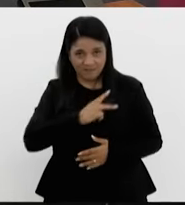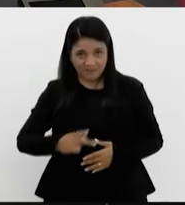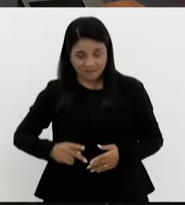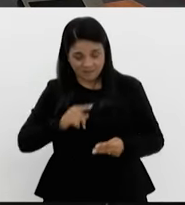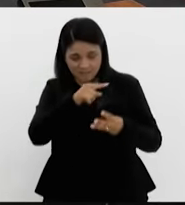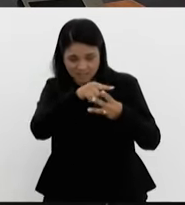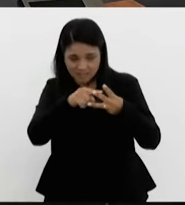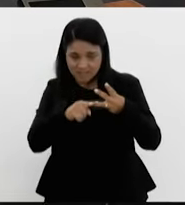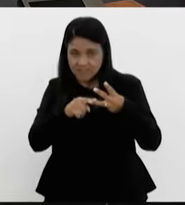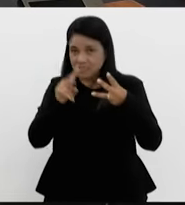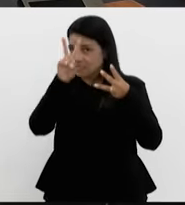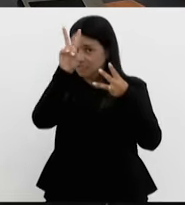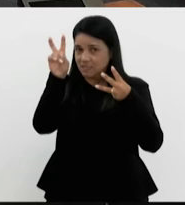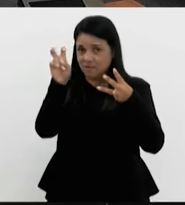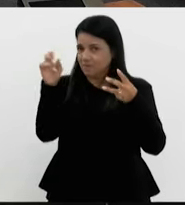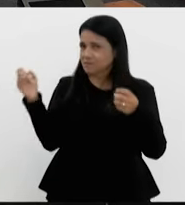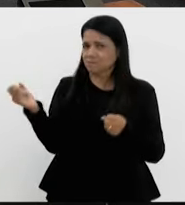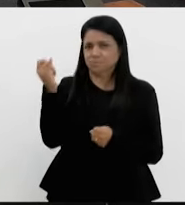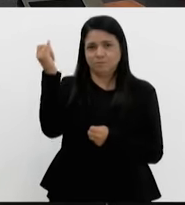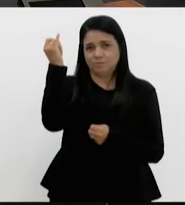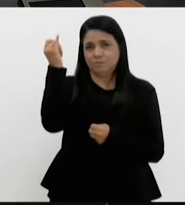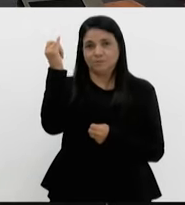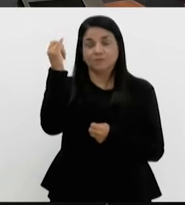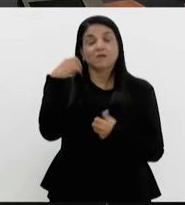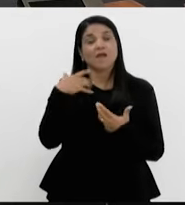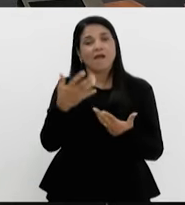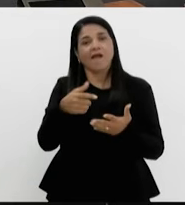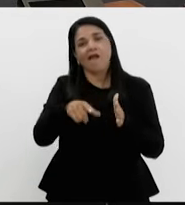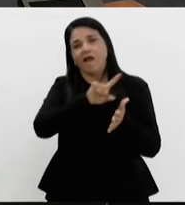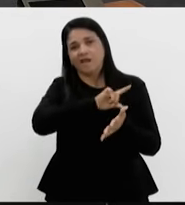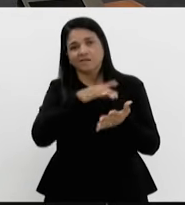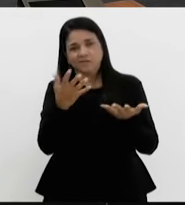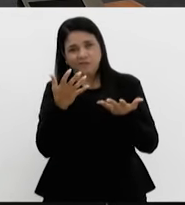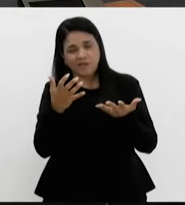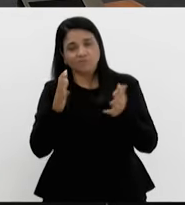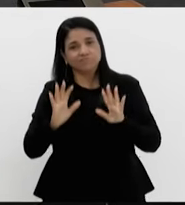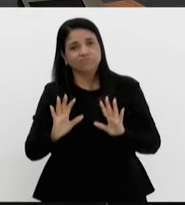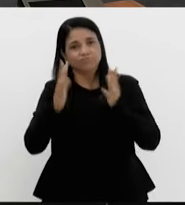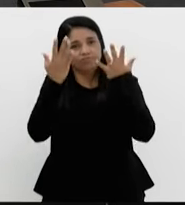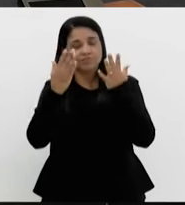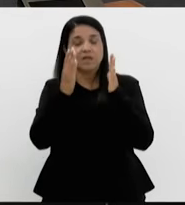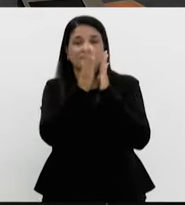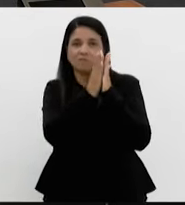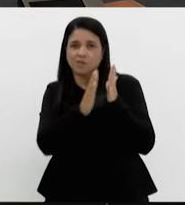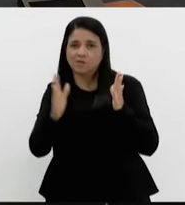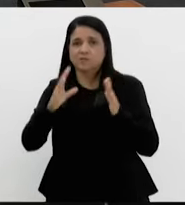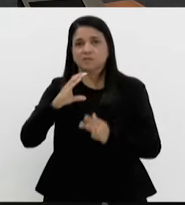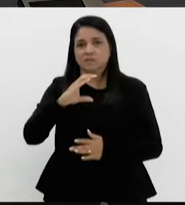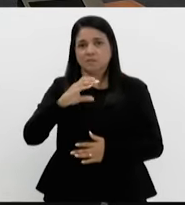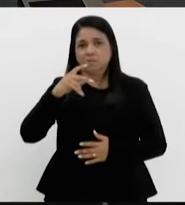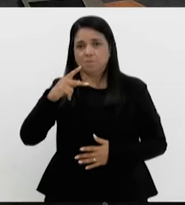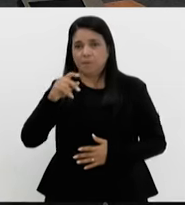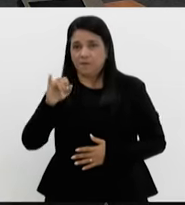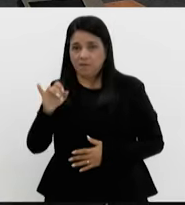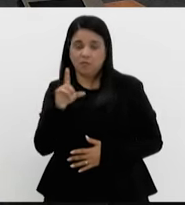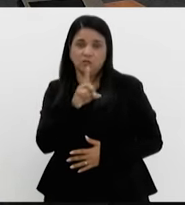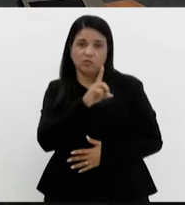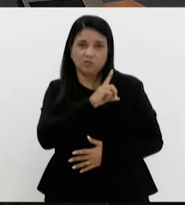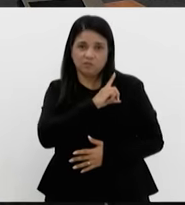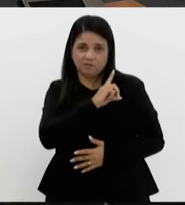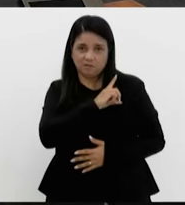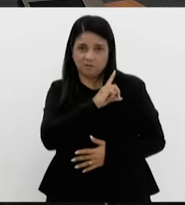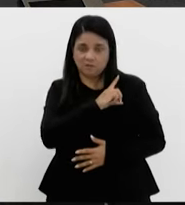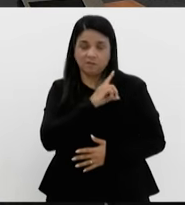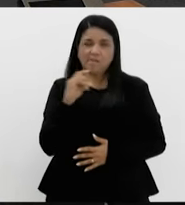assuntos importantes. Mas antes eu queria saudar a prorrogação da CPI, que trata dos serviços delegados,